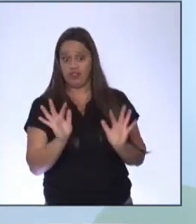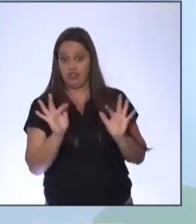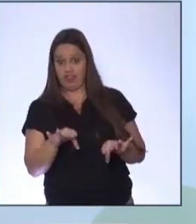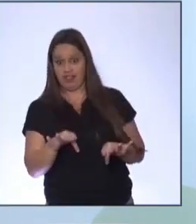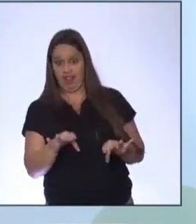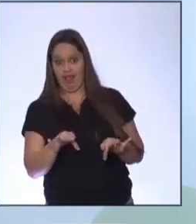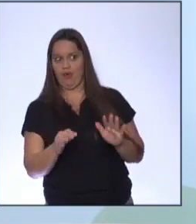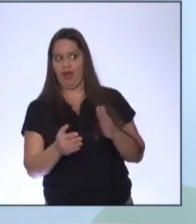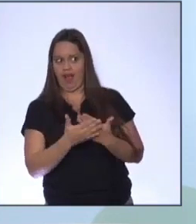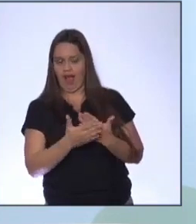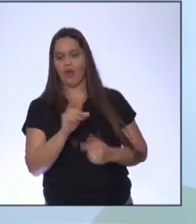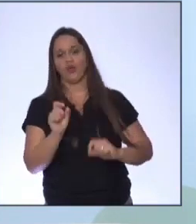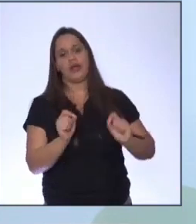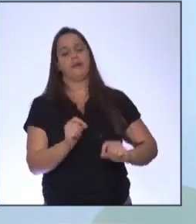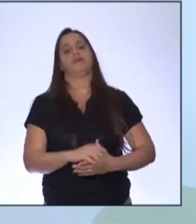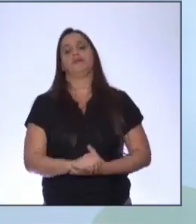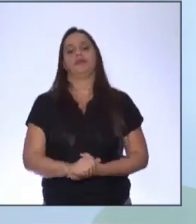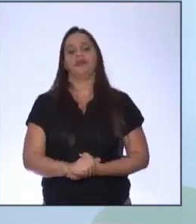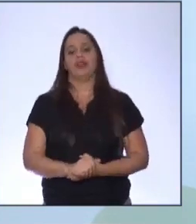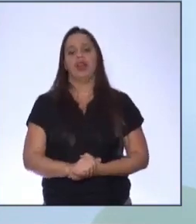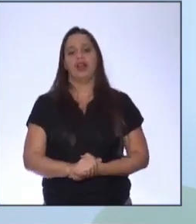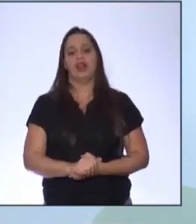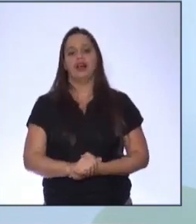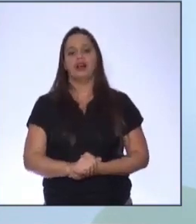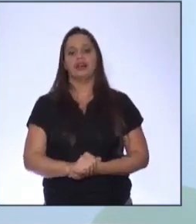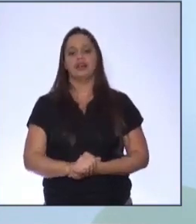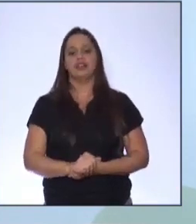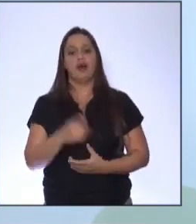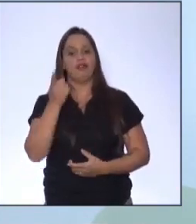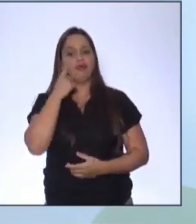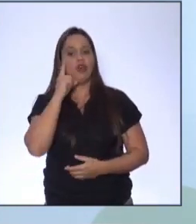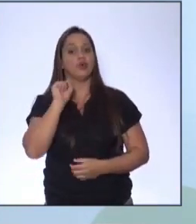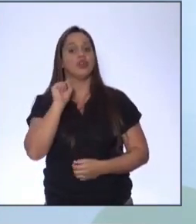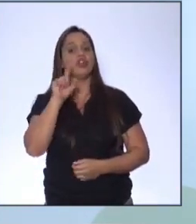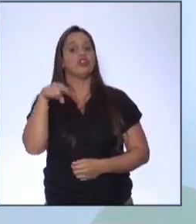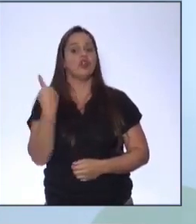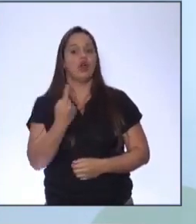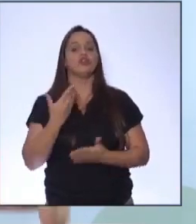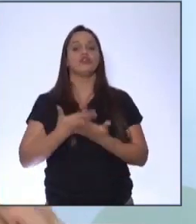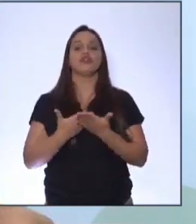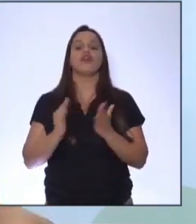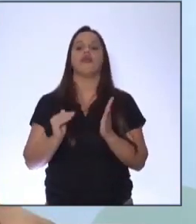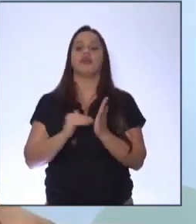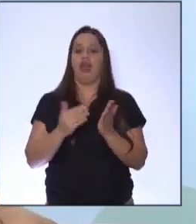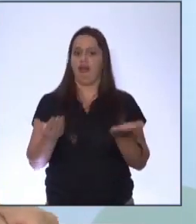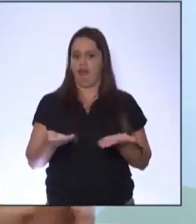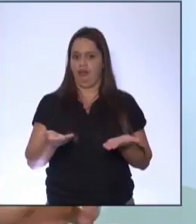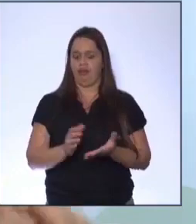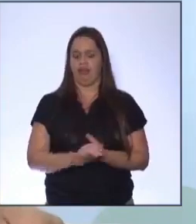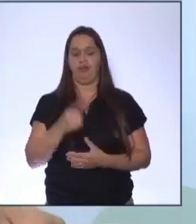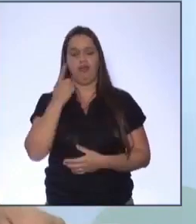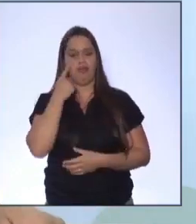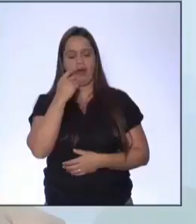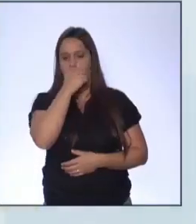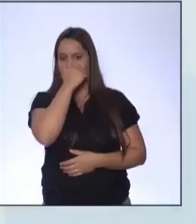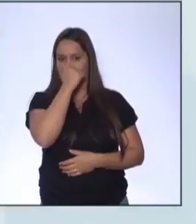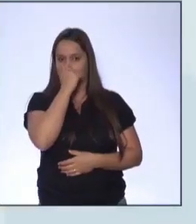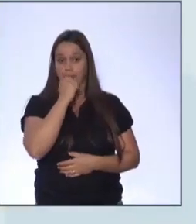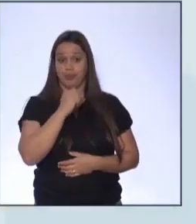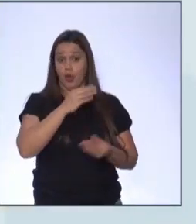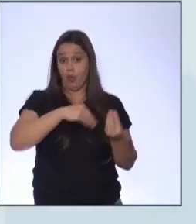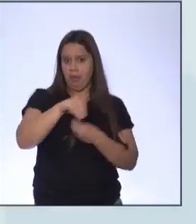vamos ver aqui a definição do que a gente estudou até agora. Uma mistura homogênea